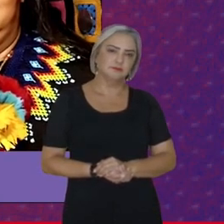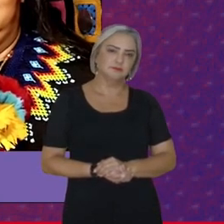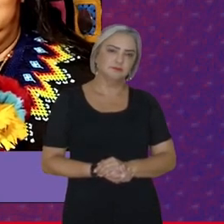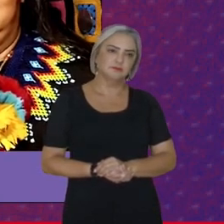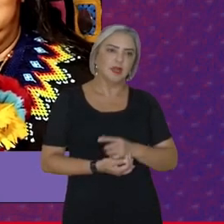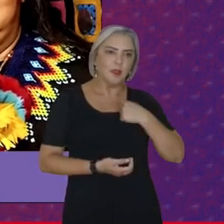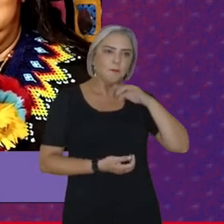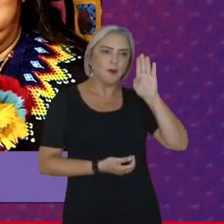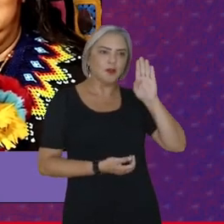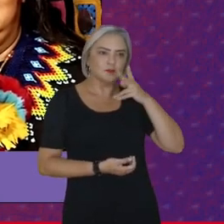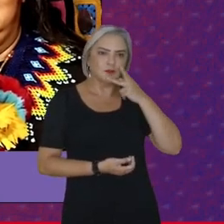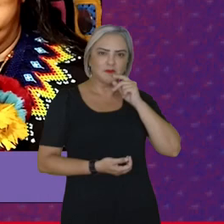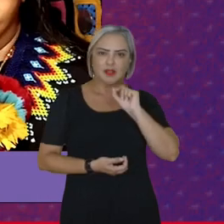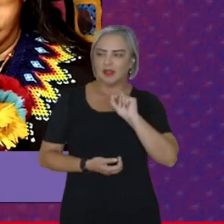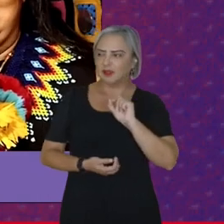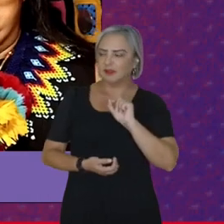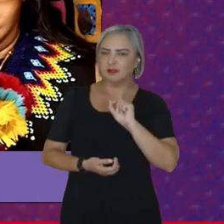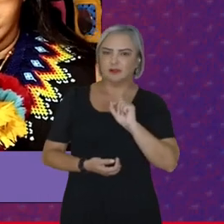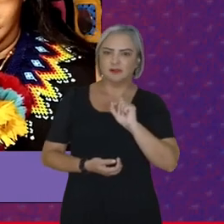Posso falar?